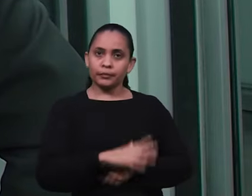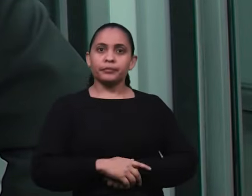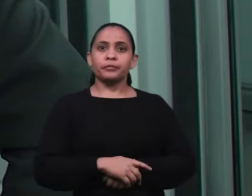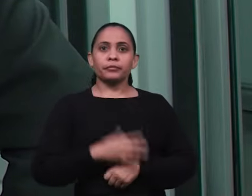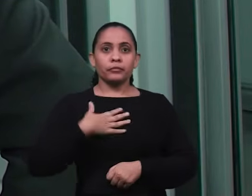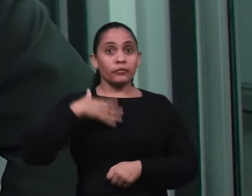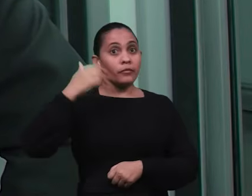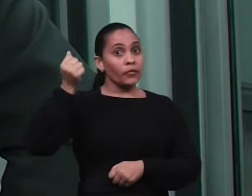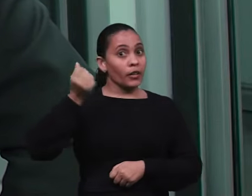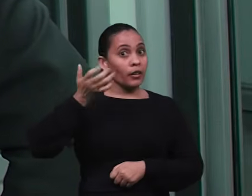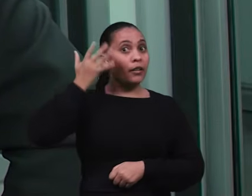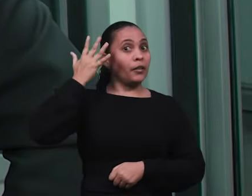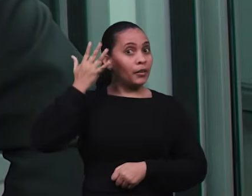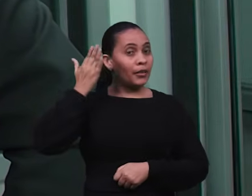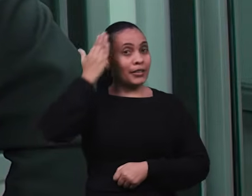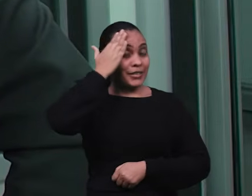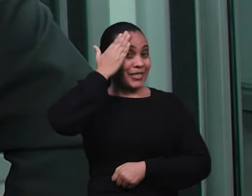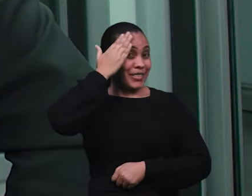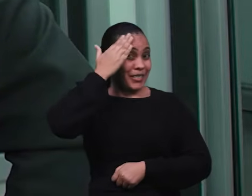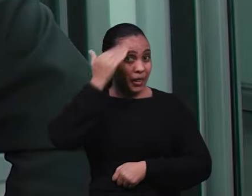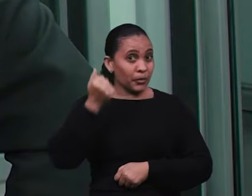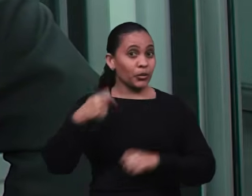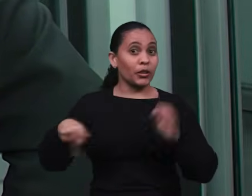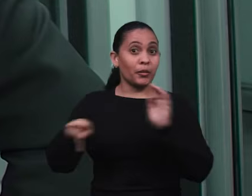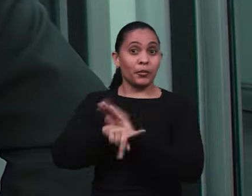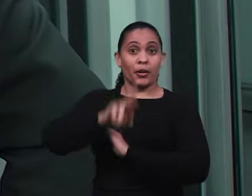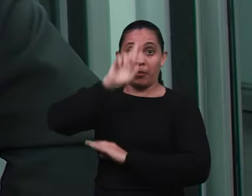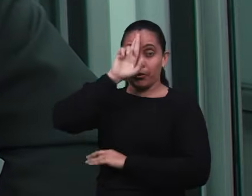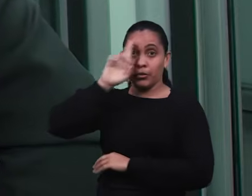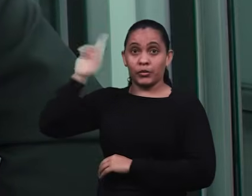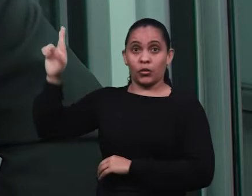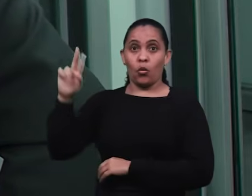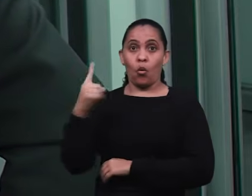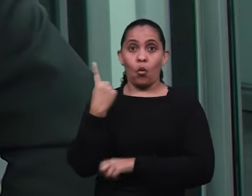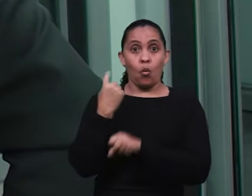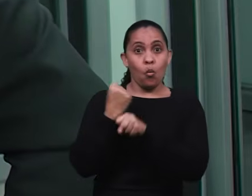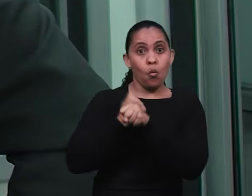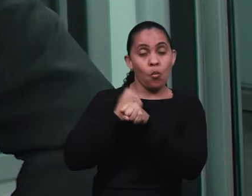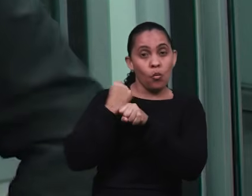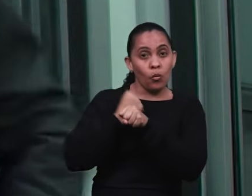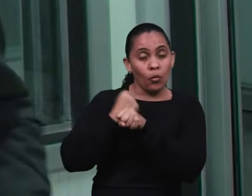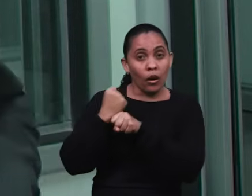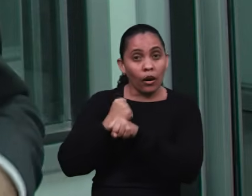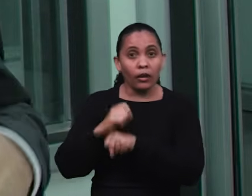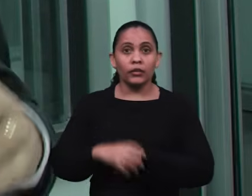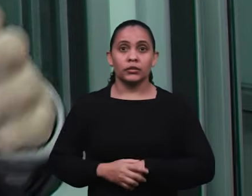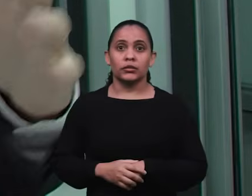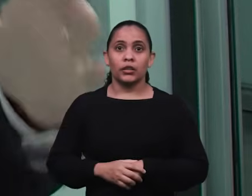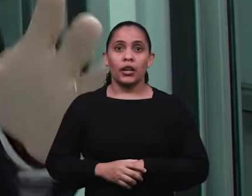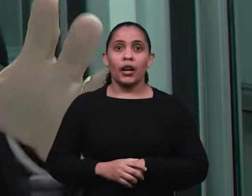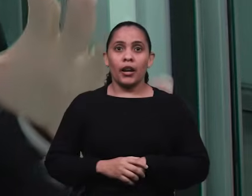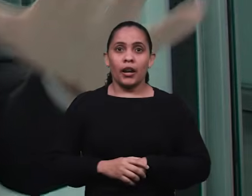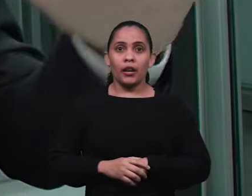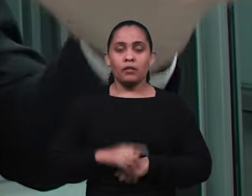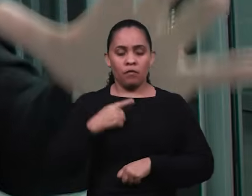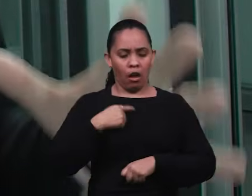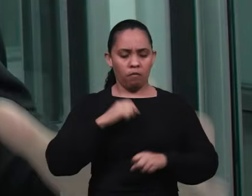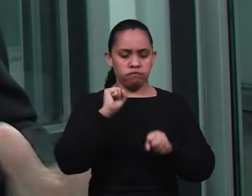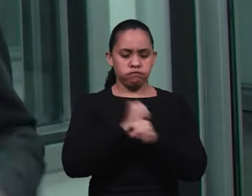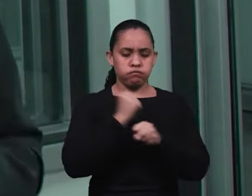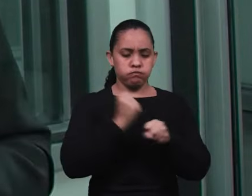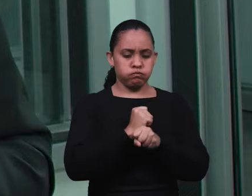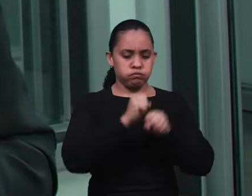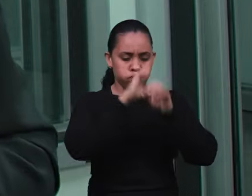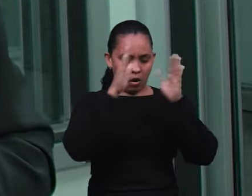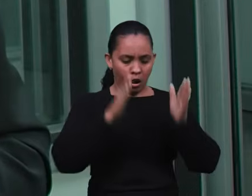aquele discernimento ali, mas ele também usou a sabedoria que o Senhor tinha dado a ele, humana, né? Então o que ele fez? Foi lá, construiu um monte de